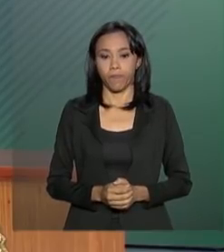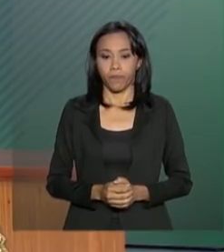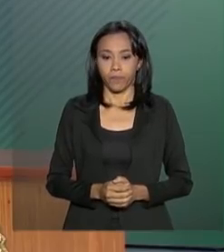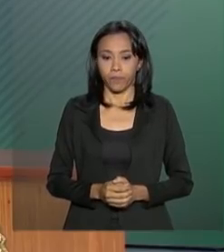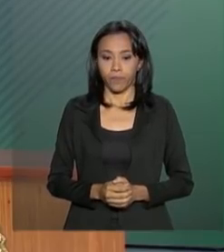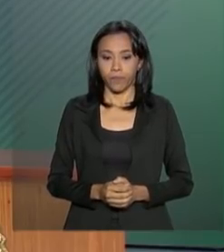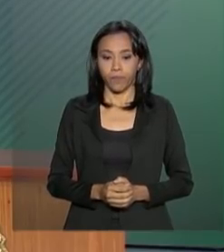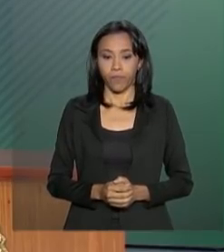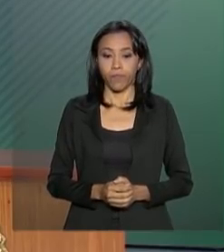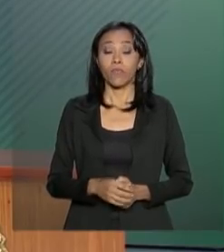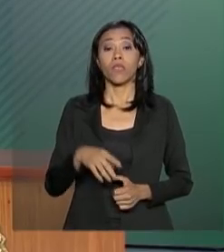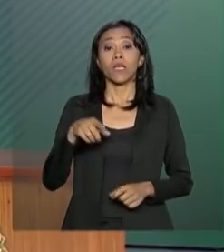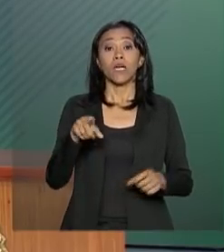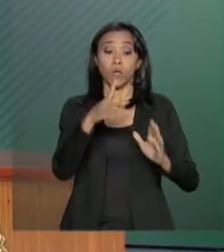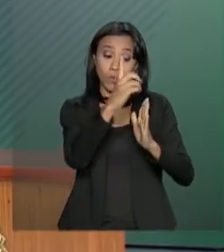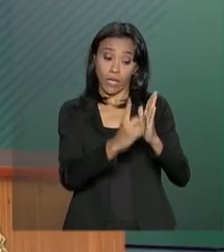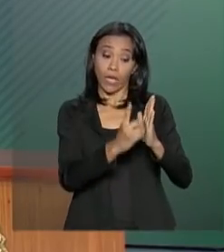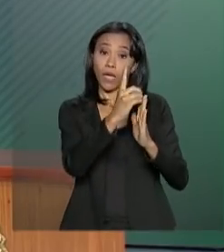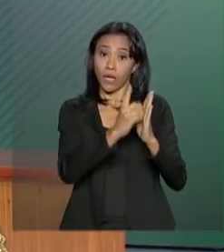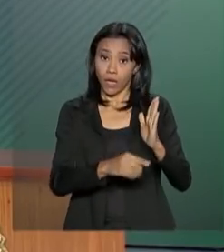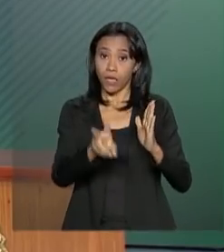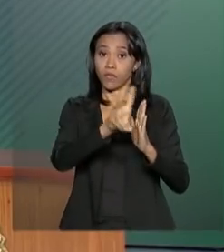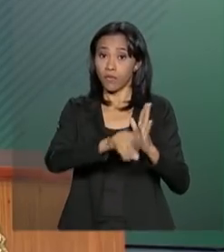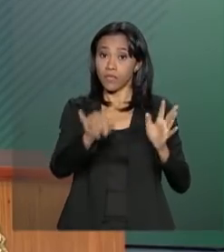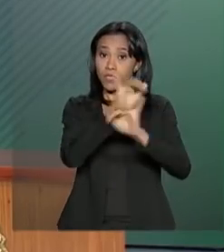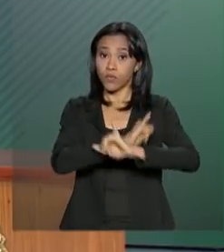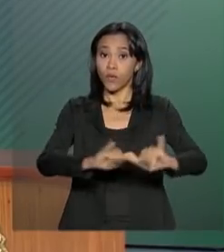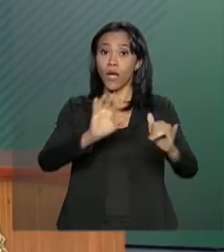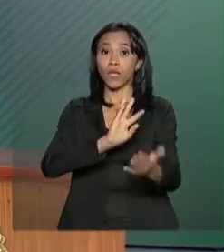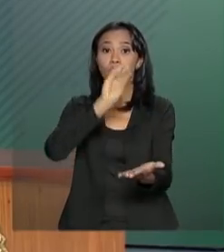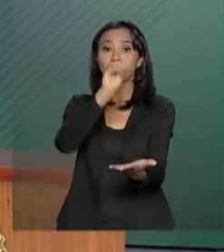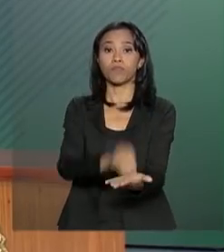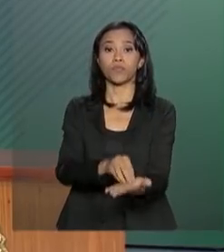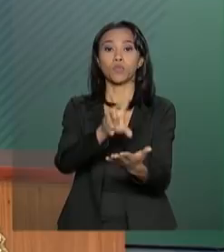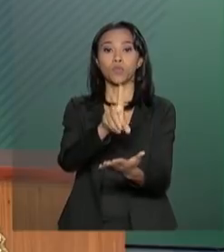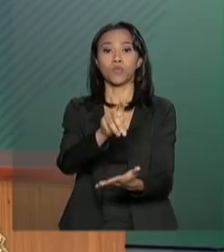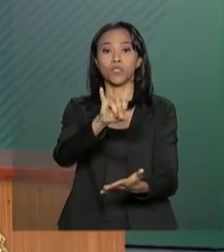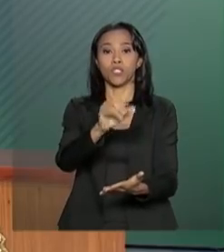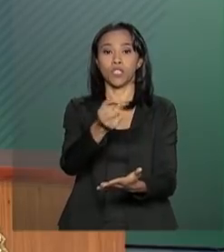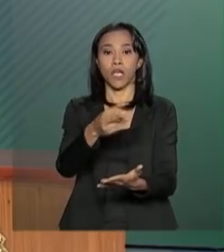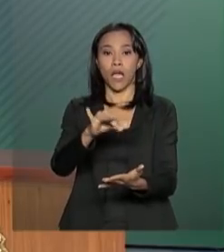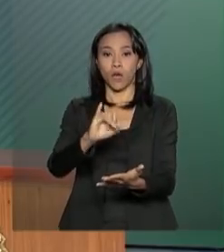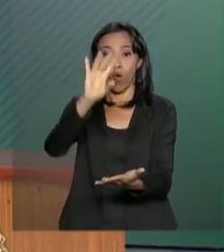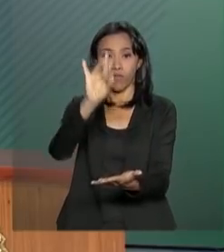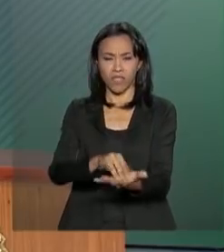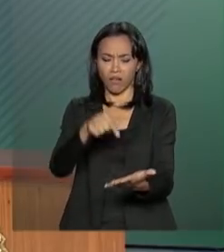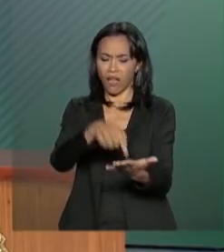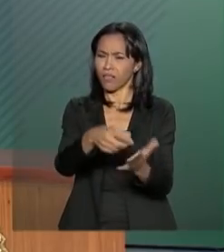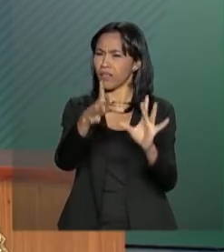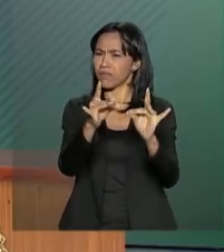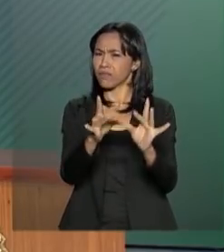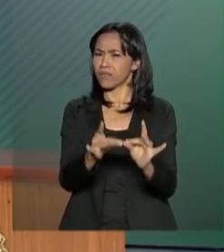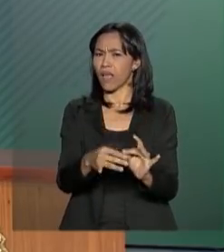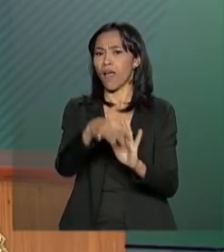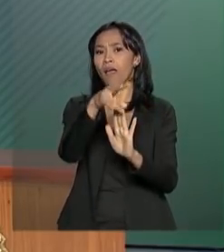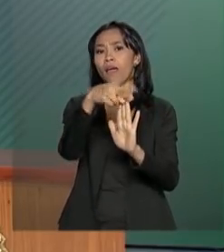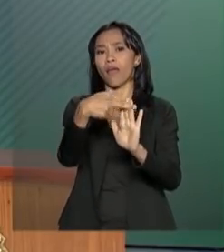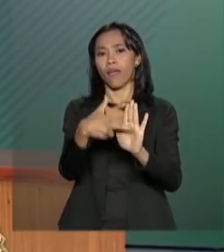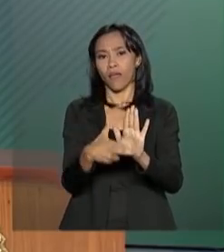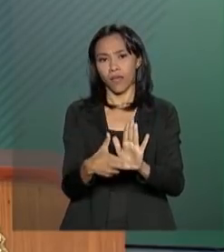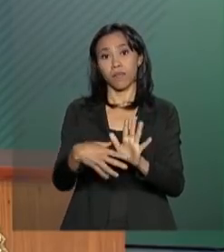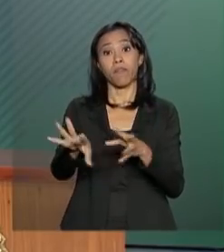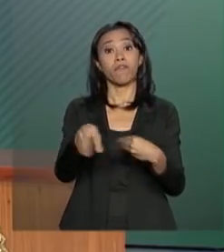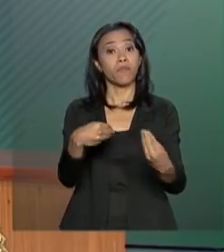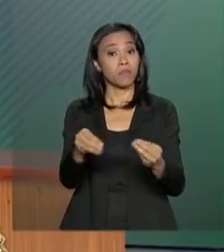mesa o decreto vai ser publicado no Diário Oficial da união e nele tem todas as regras para essa